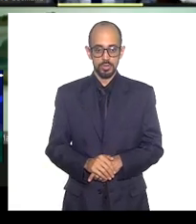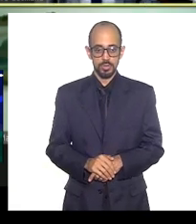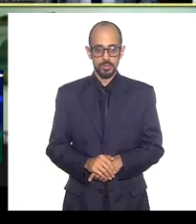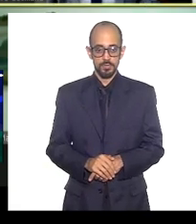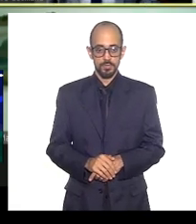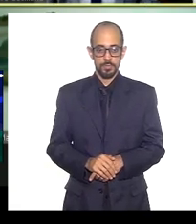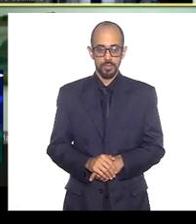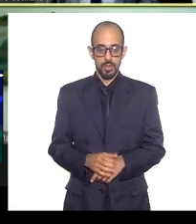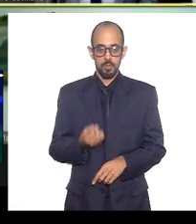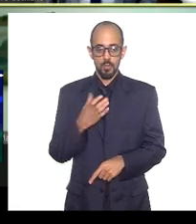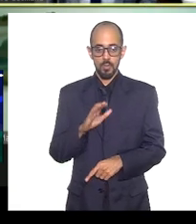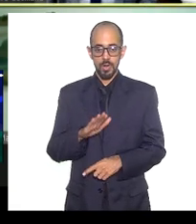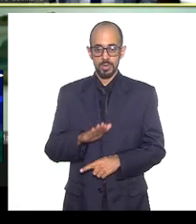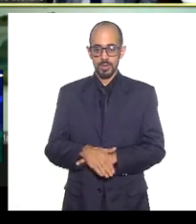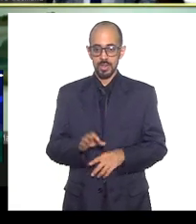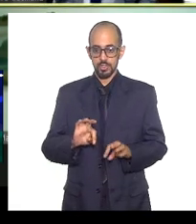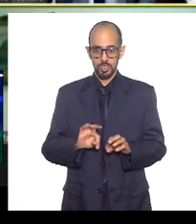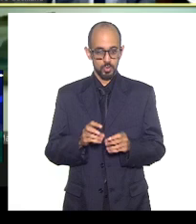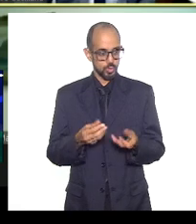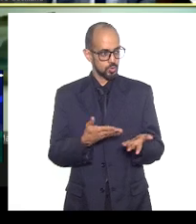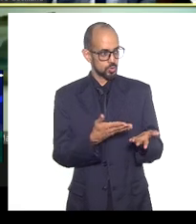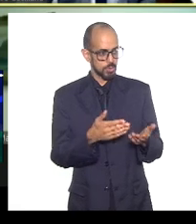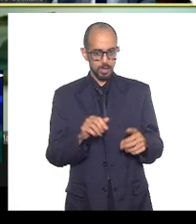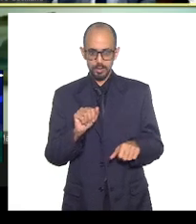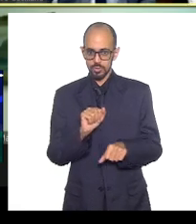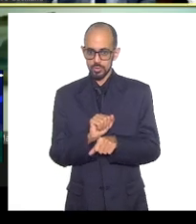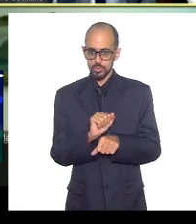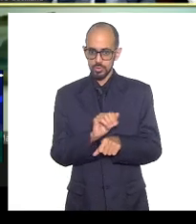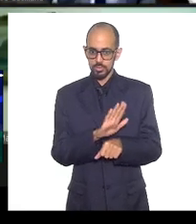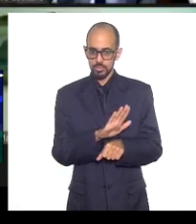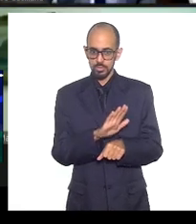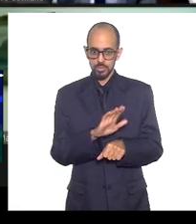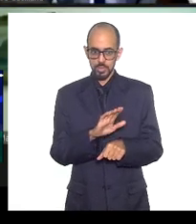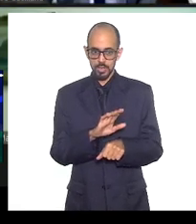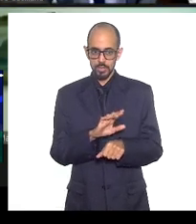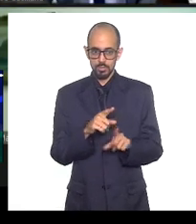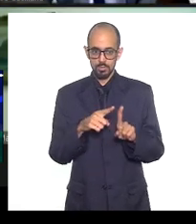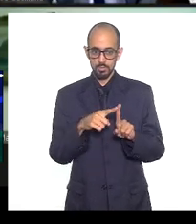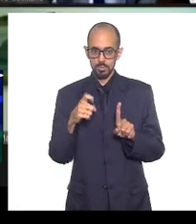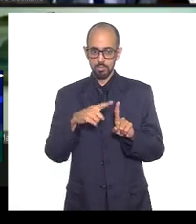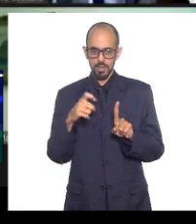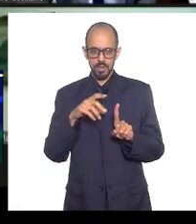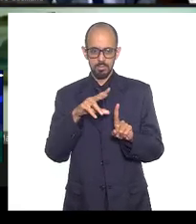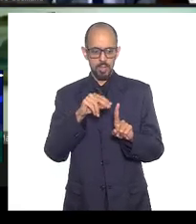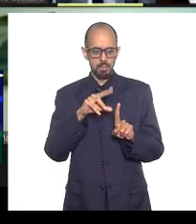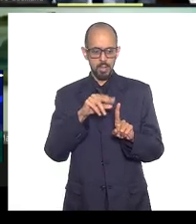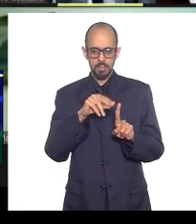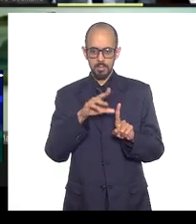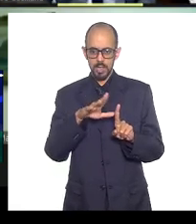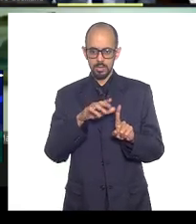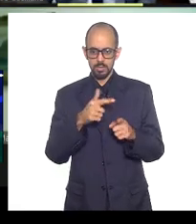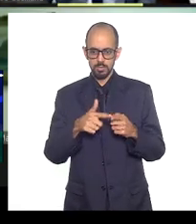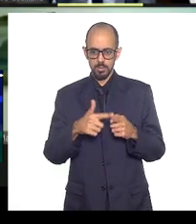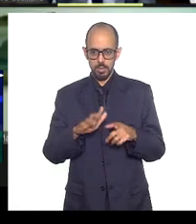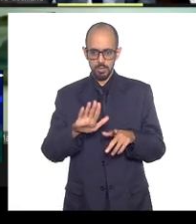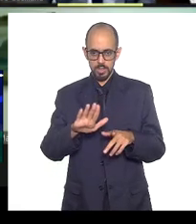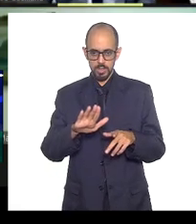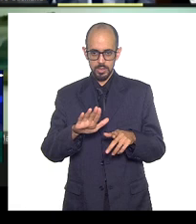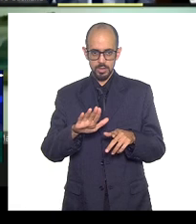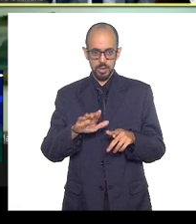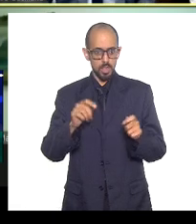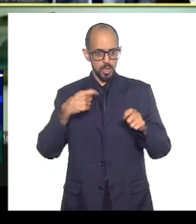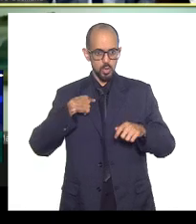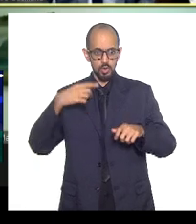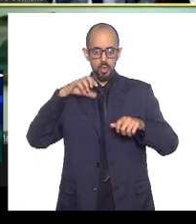Estou sem som, presidente. Está sem som? Eu não estou ouvindo vocês. Boa tarde. Estão ouvindo? Eu estou